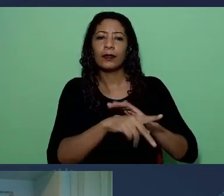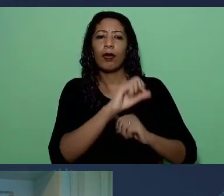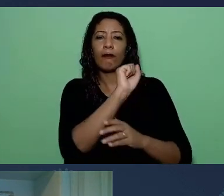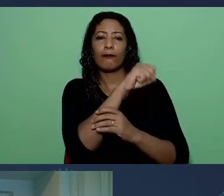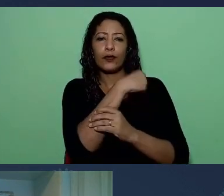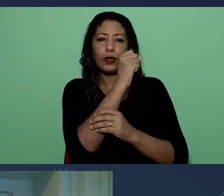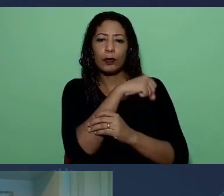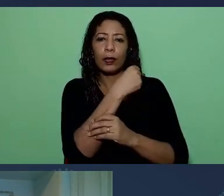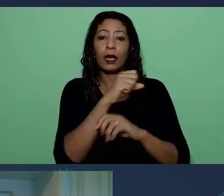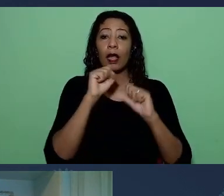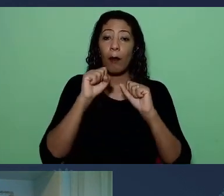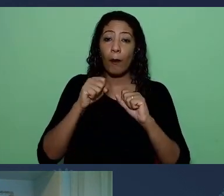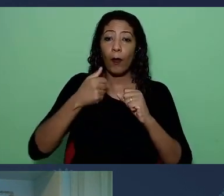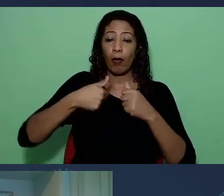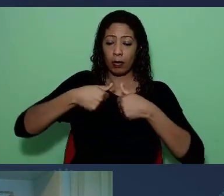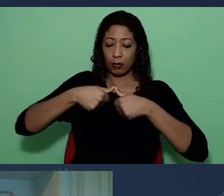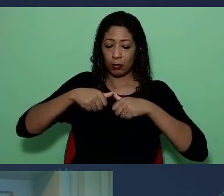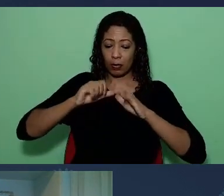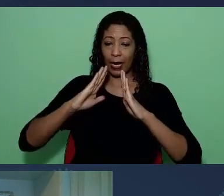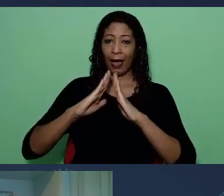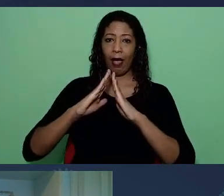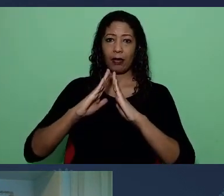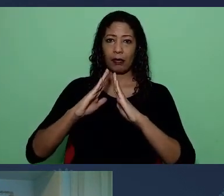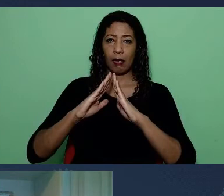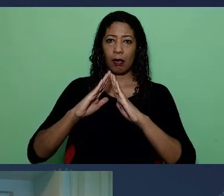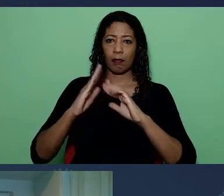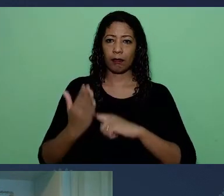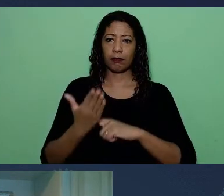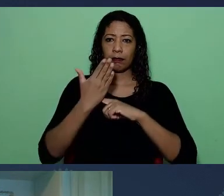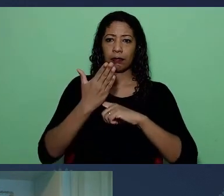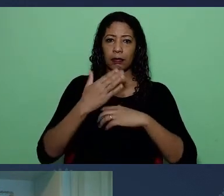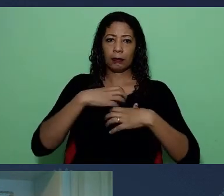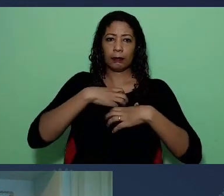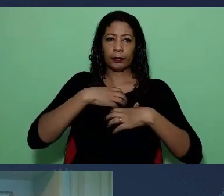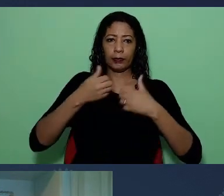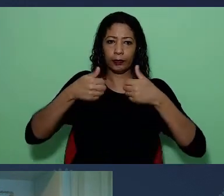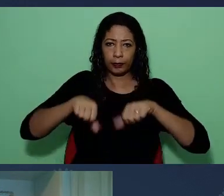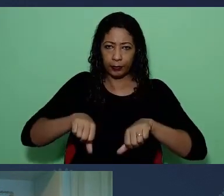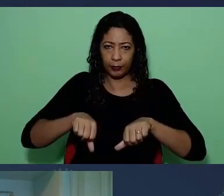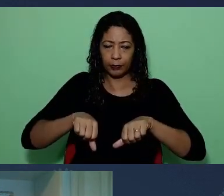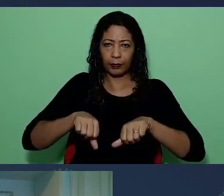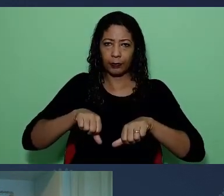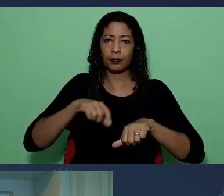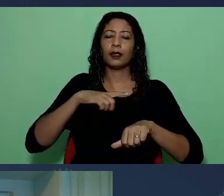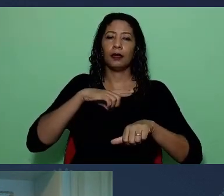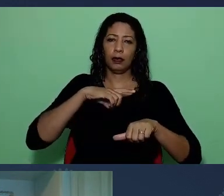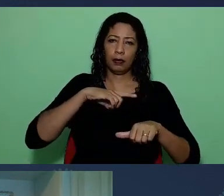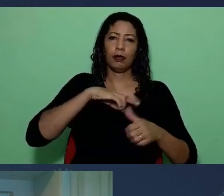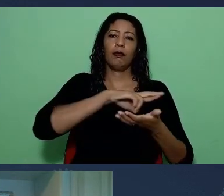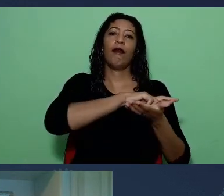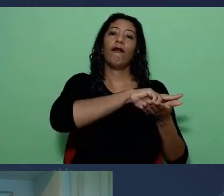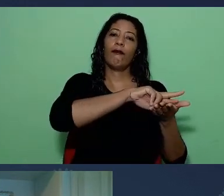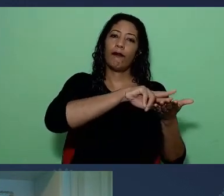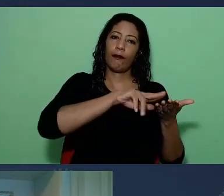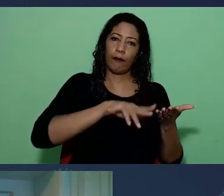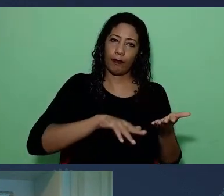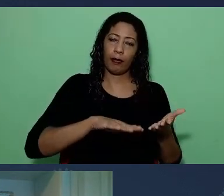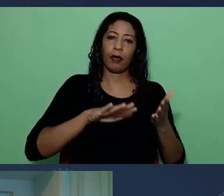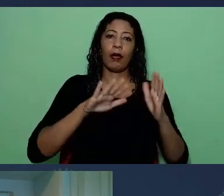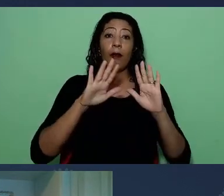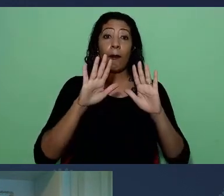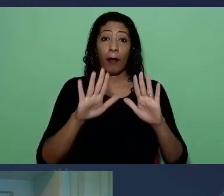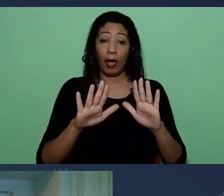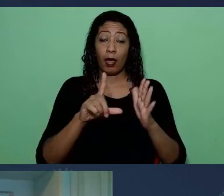para amenizar sintomas da asma? Sim, várias, tá? Mas normalmente, como eu costumo fazer?